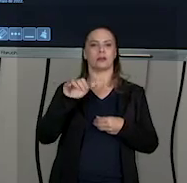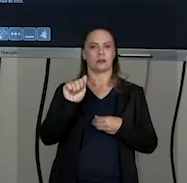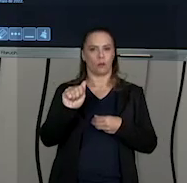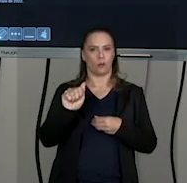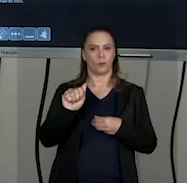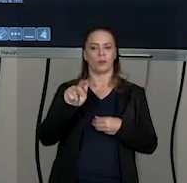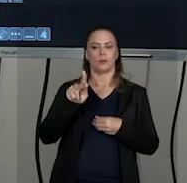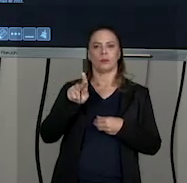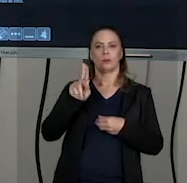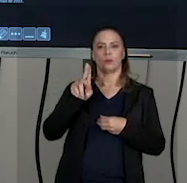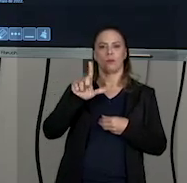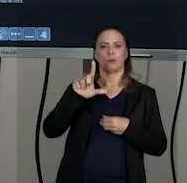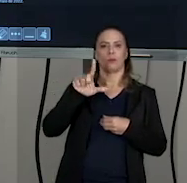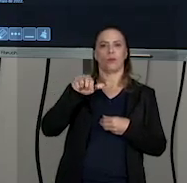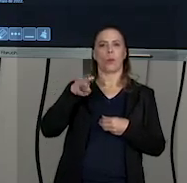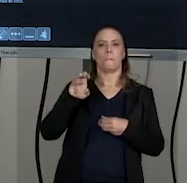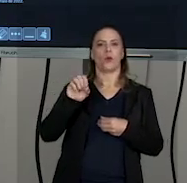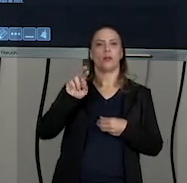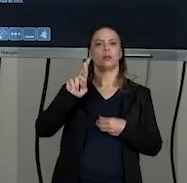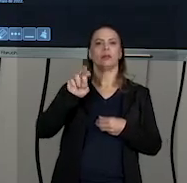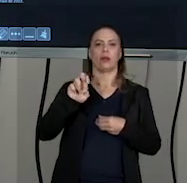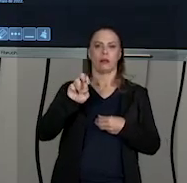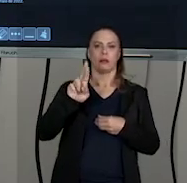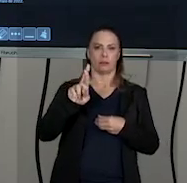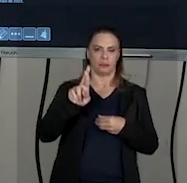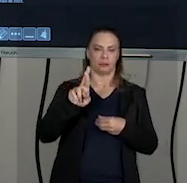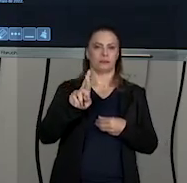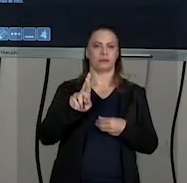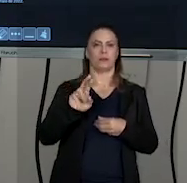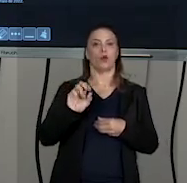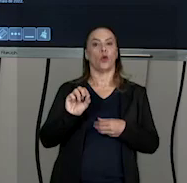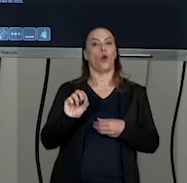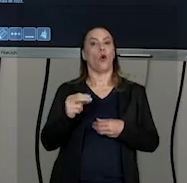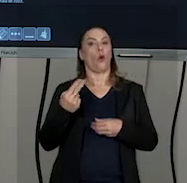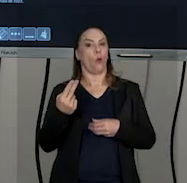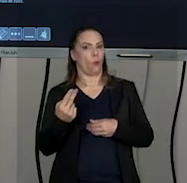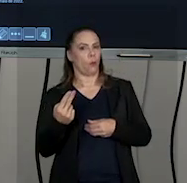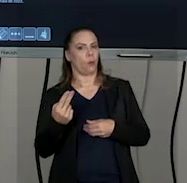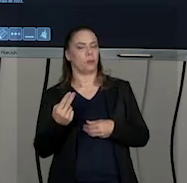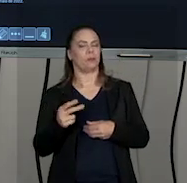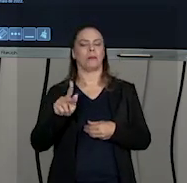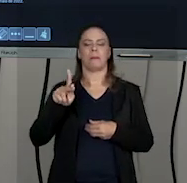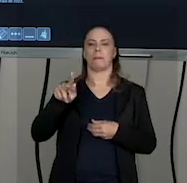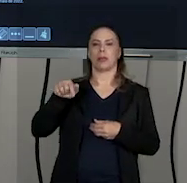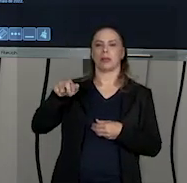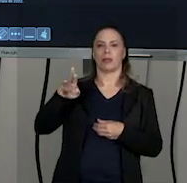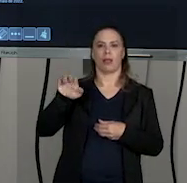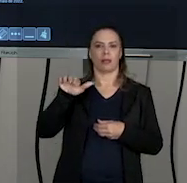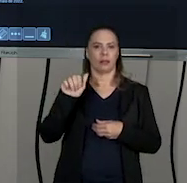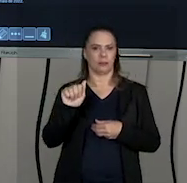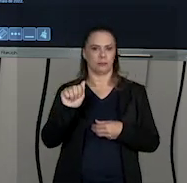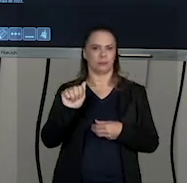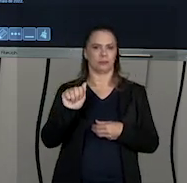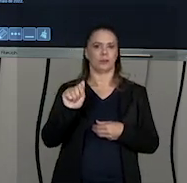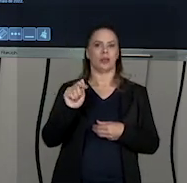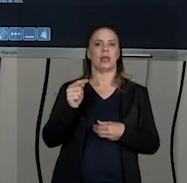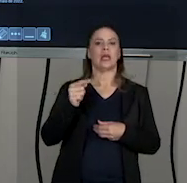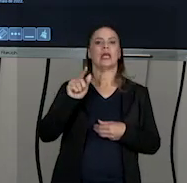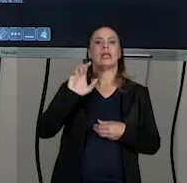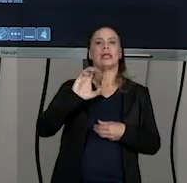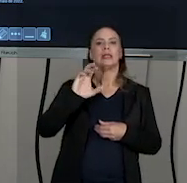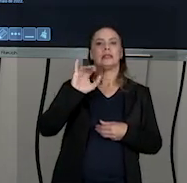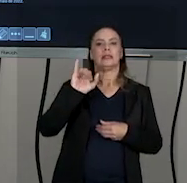circulação. Já quando o sangue sai do coração e vai para todo o corpo, nós